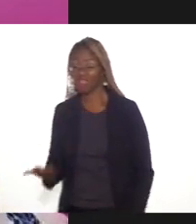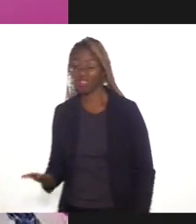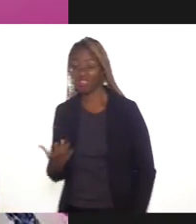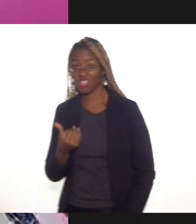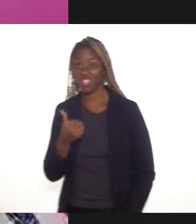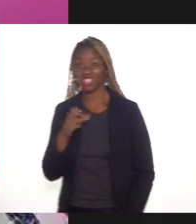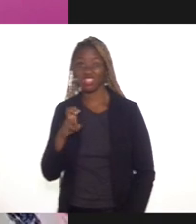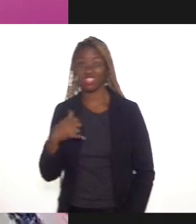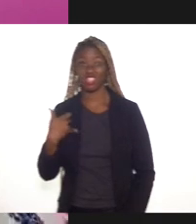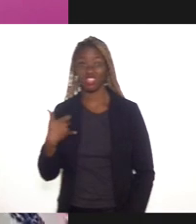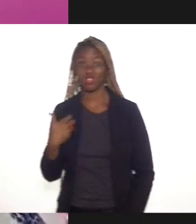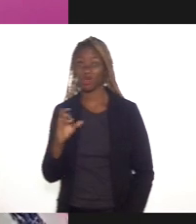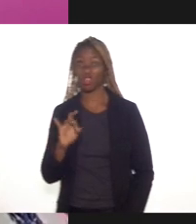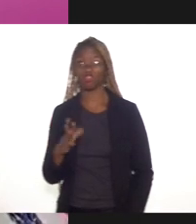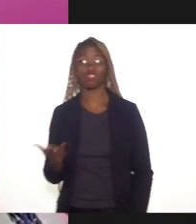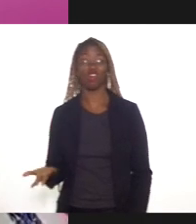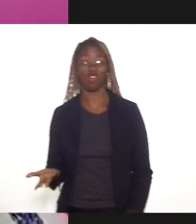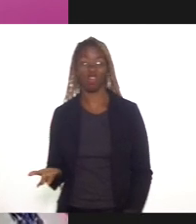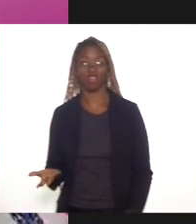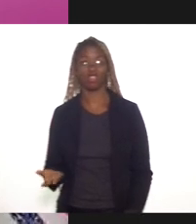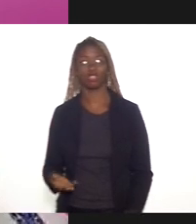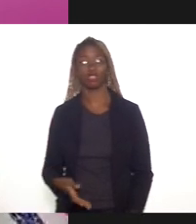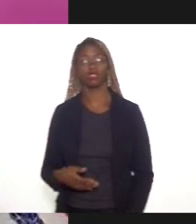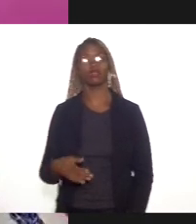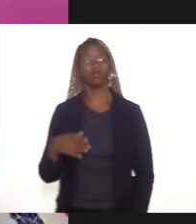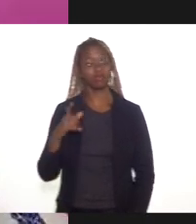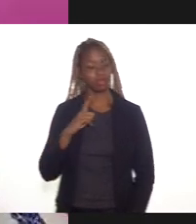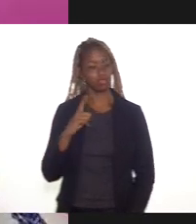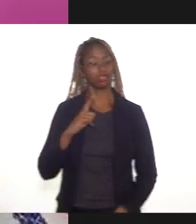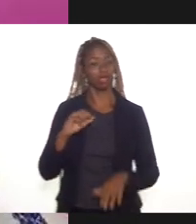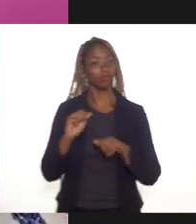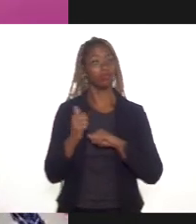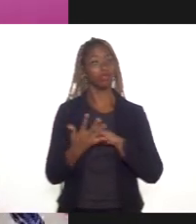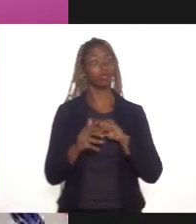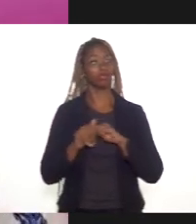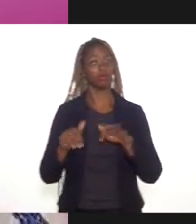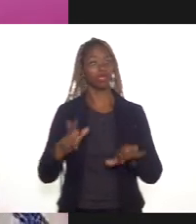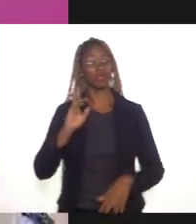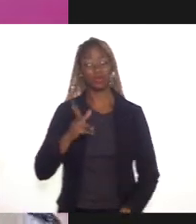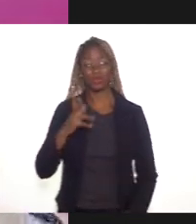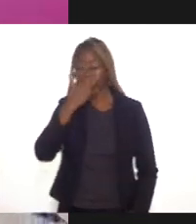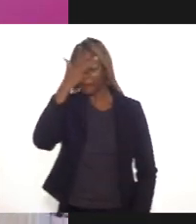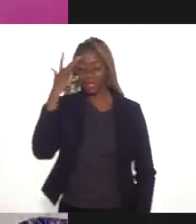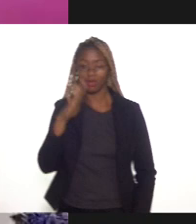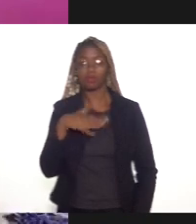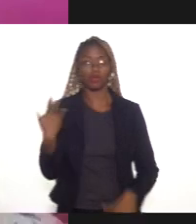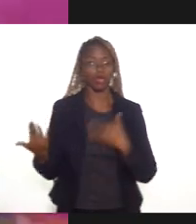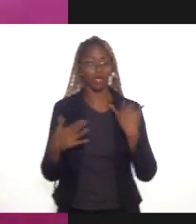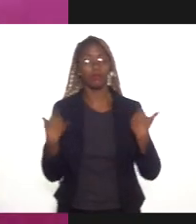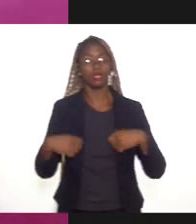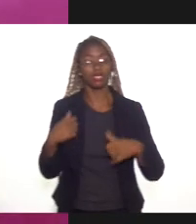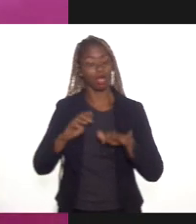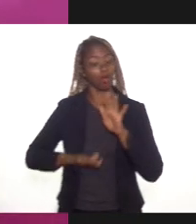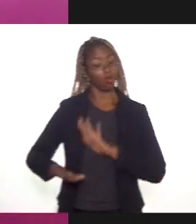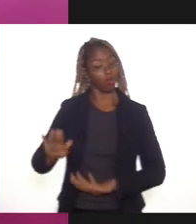a pandemia está aí, continua matando e a gente tem que ter muito cuidado e tem que ter